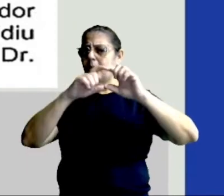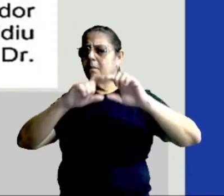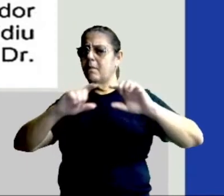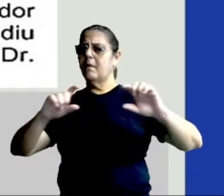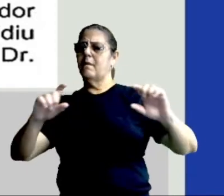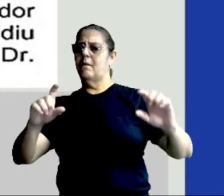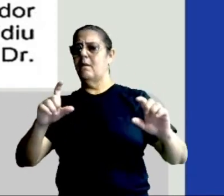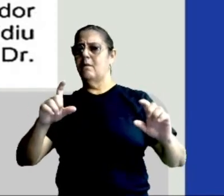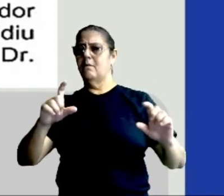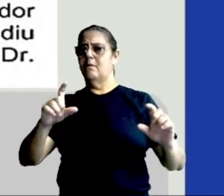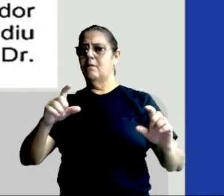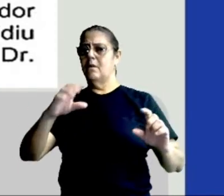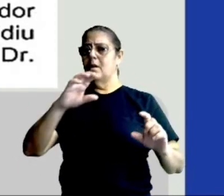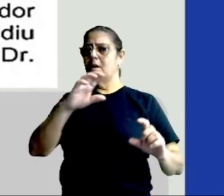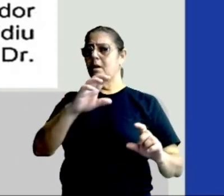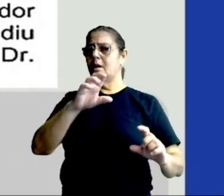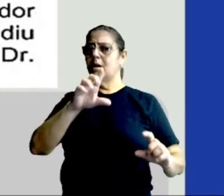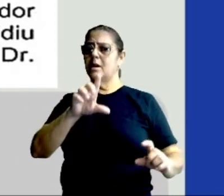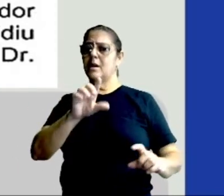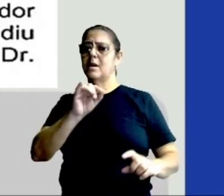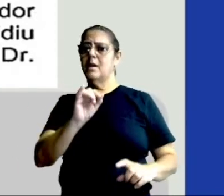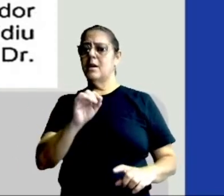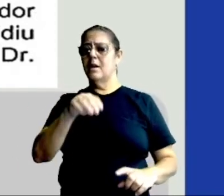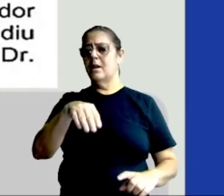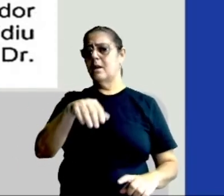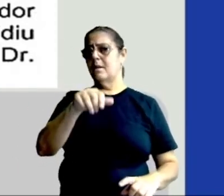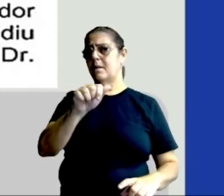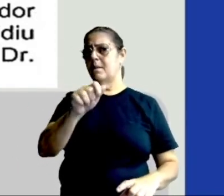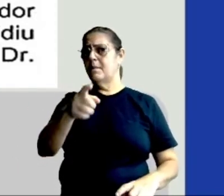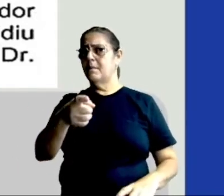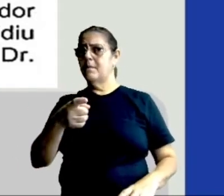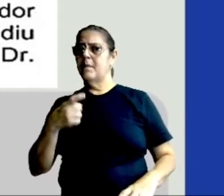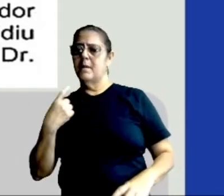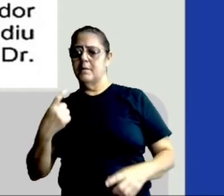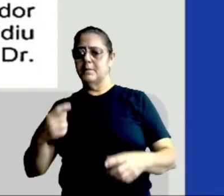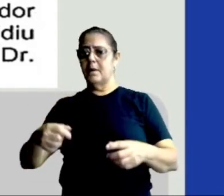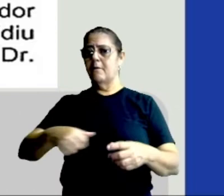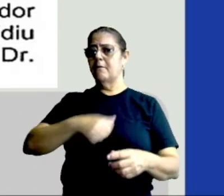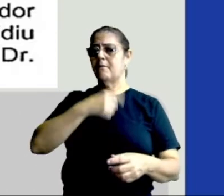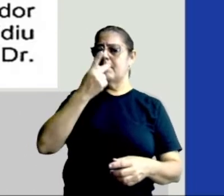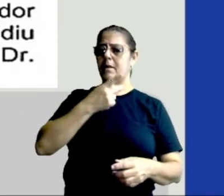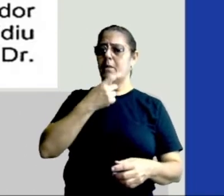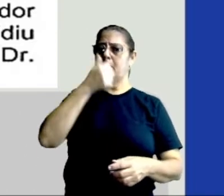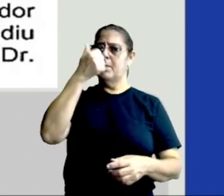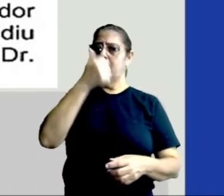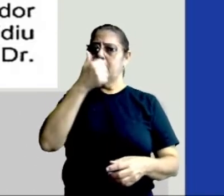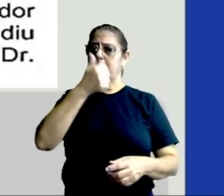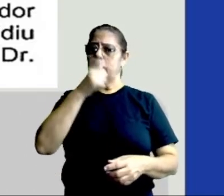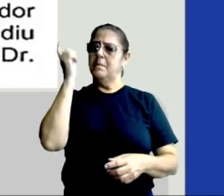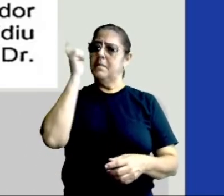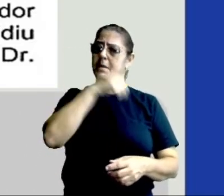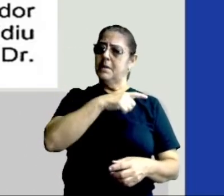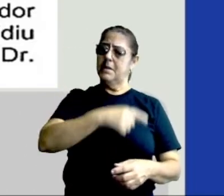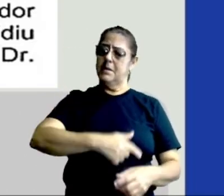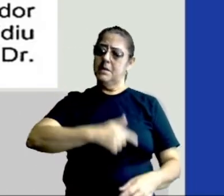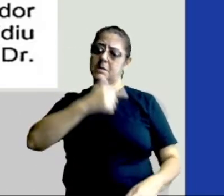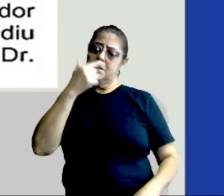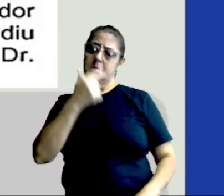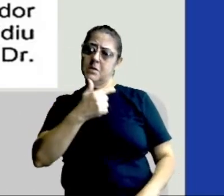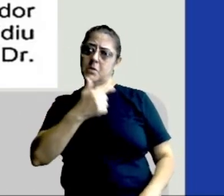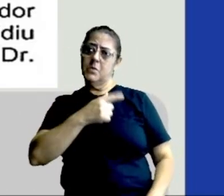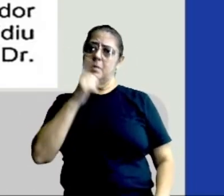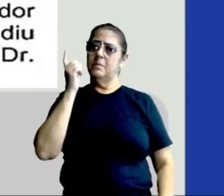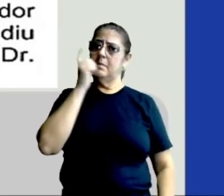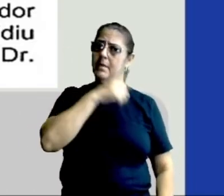porque a gente chama de clima então depois ele contar a primeira mentira no primeiro parágrafo a segunda no